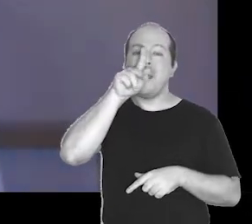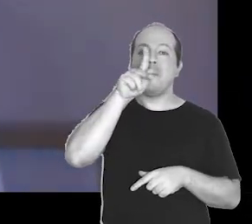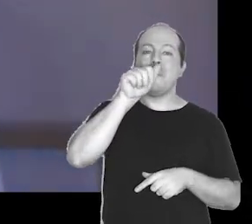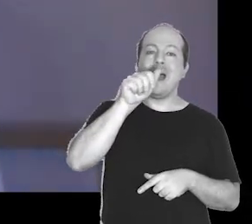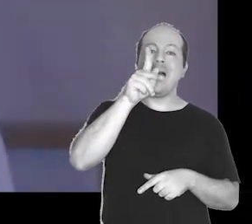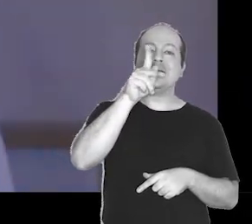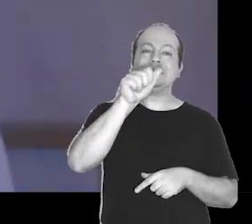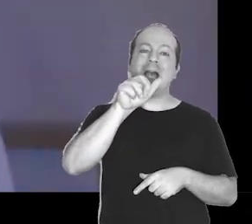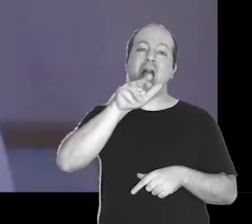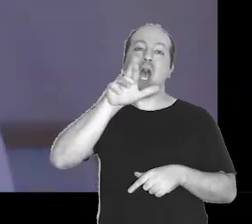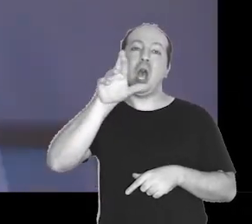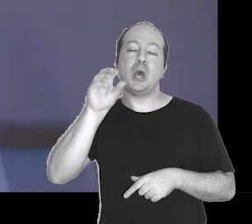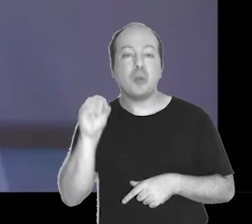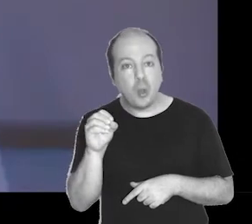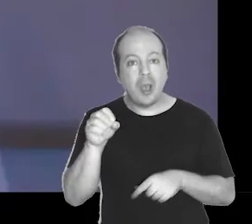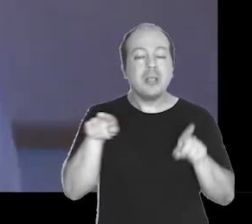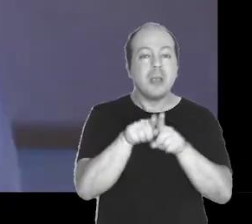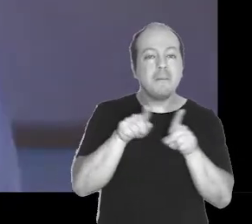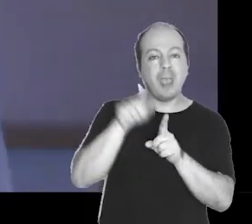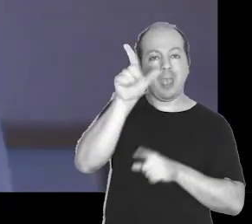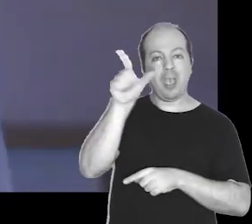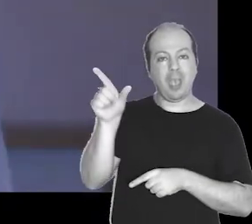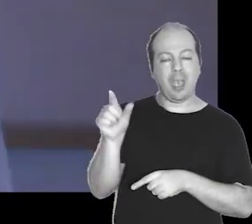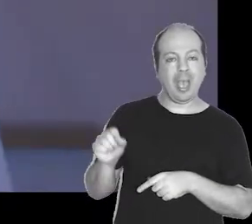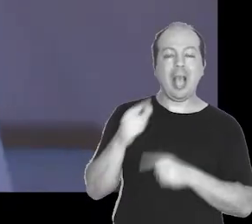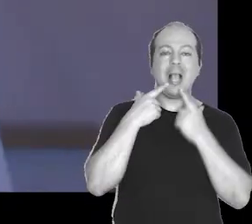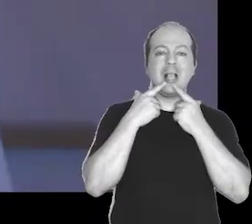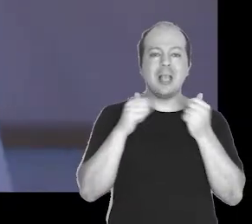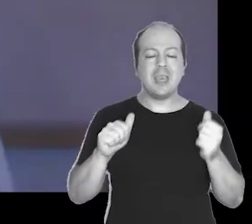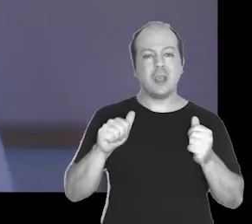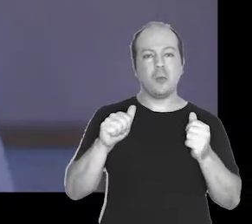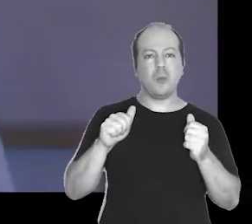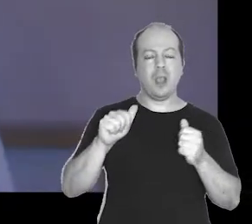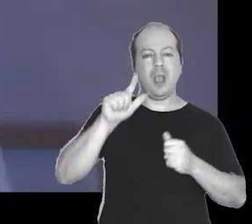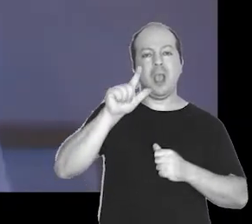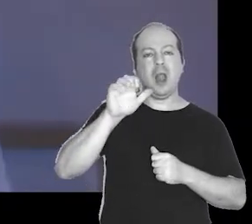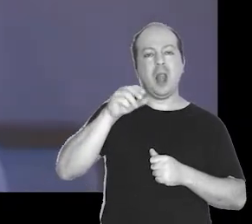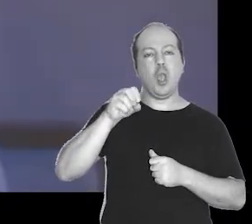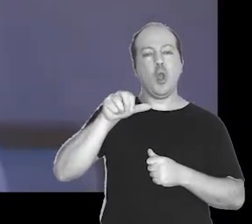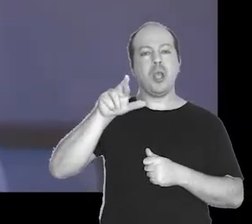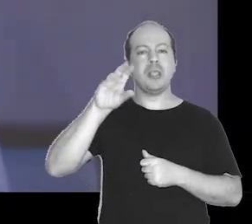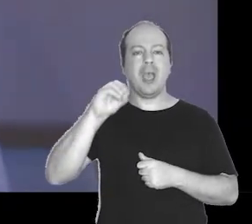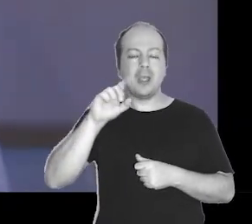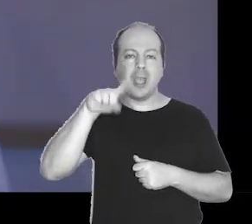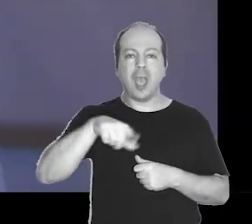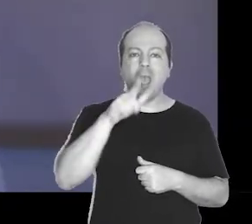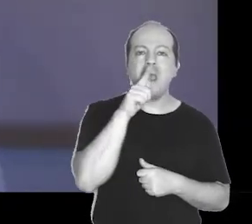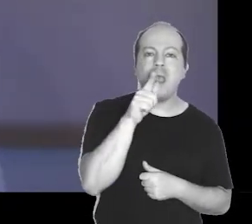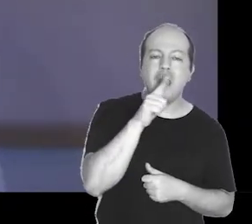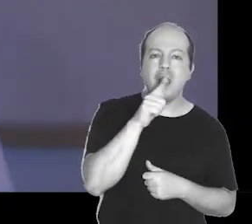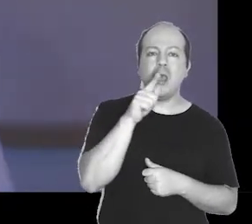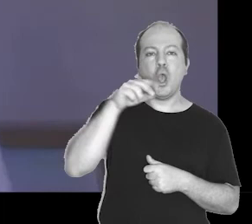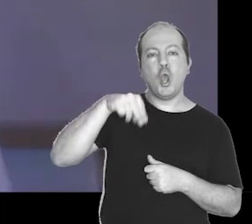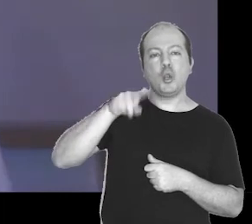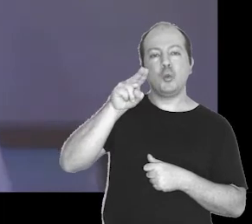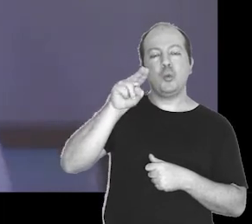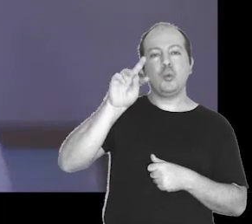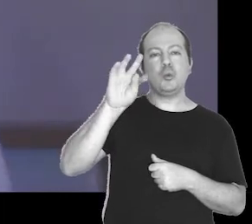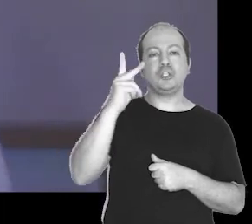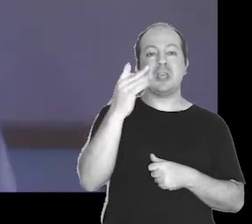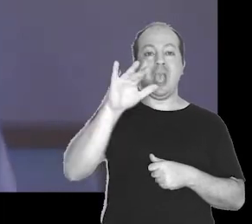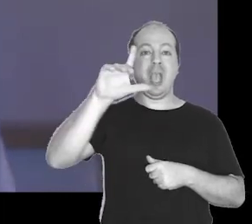Vogel, passa. Também no italiano, língua de Leonardo. O órgão sexual masculino é chamado de l'uccello,